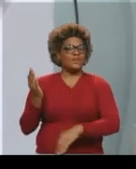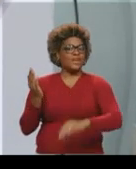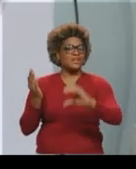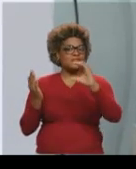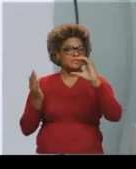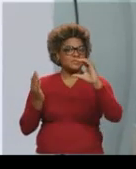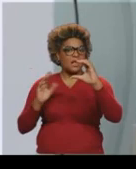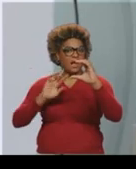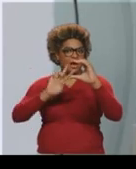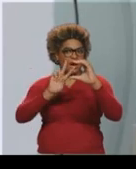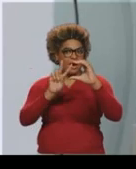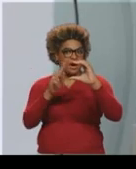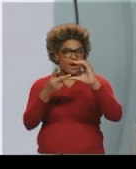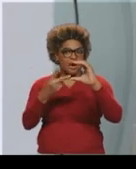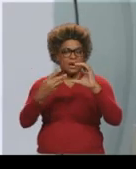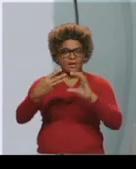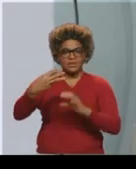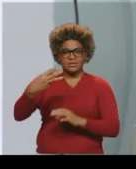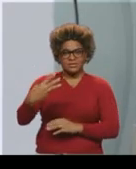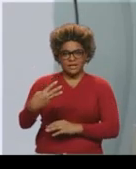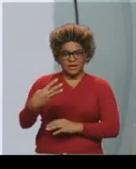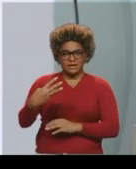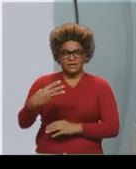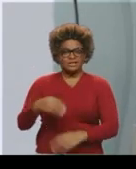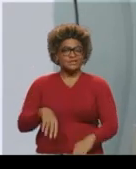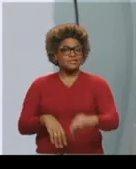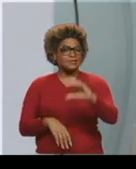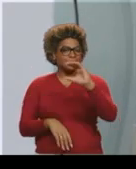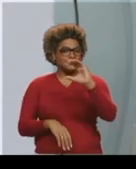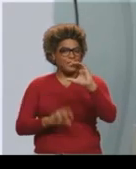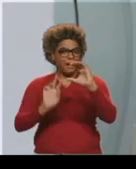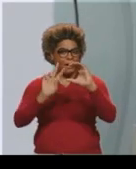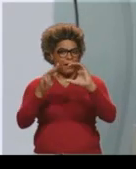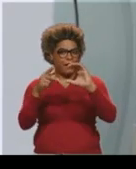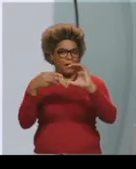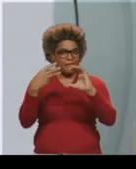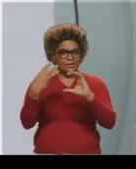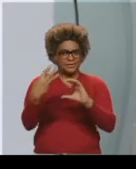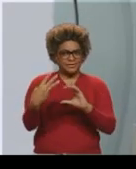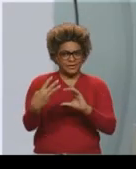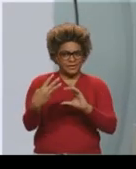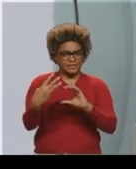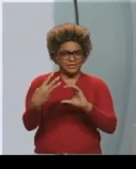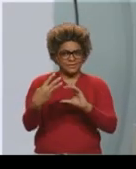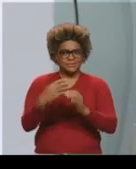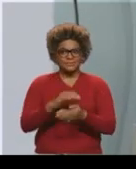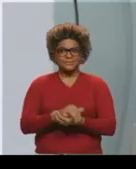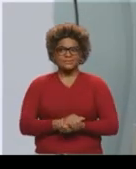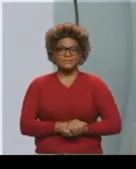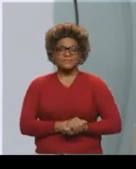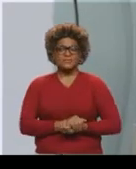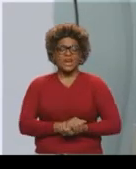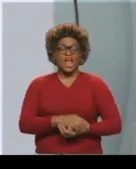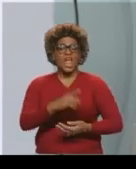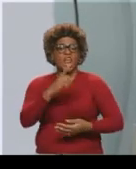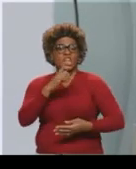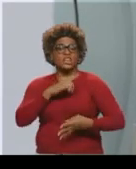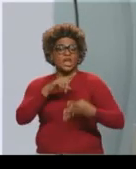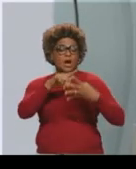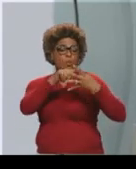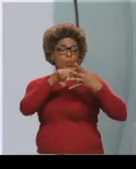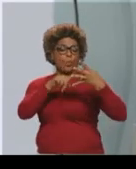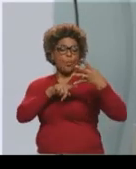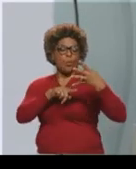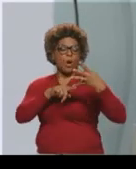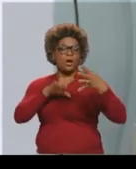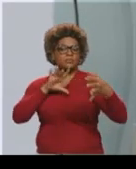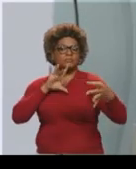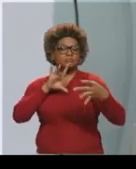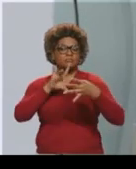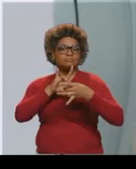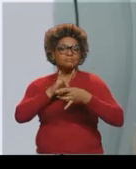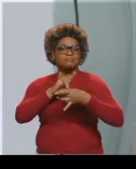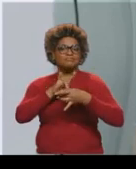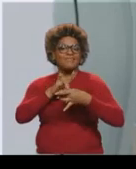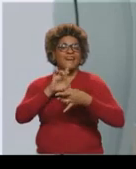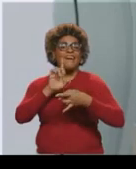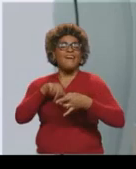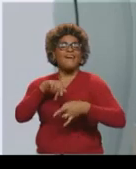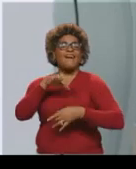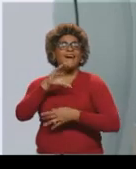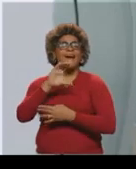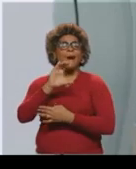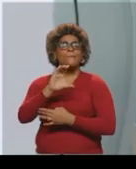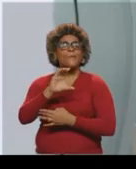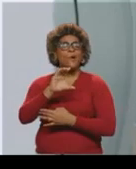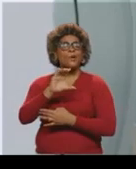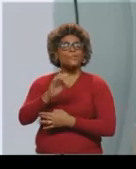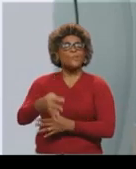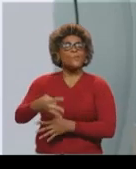aqui CH3. Aqui eu tenho 4 ligações, um carbono quaternário. Aqui eu tenho